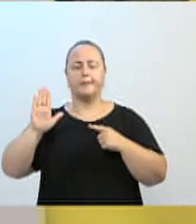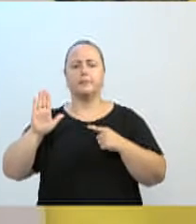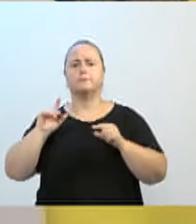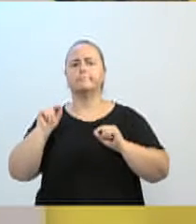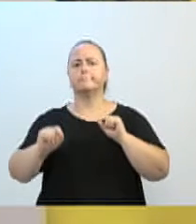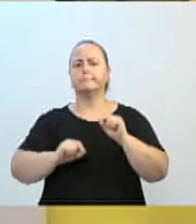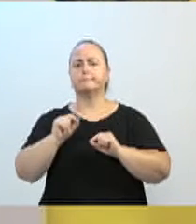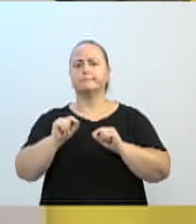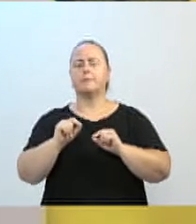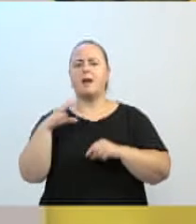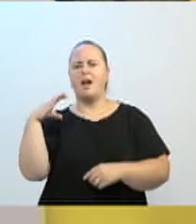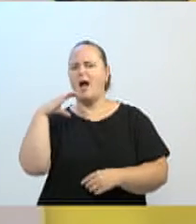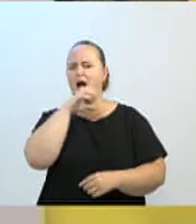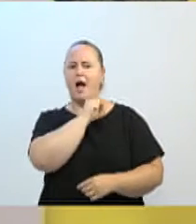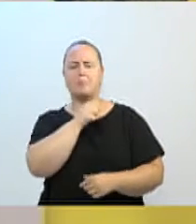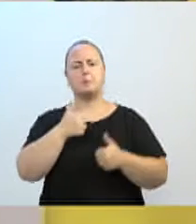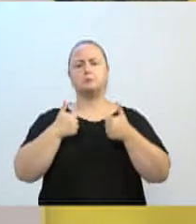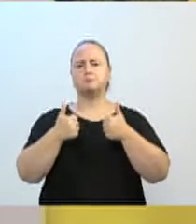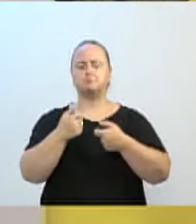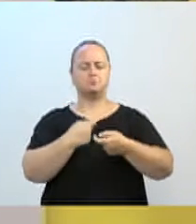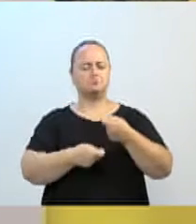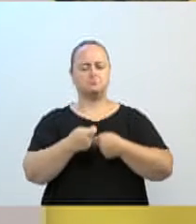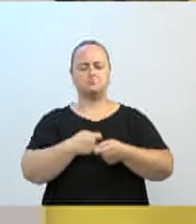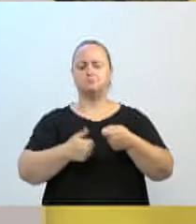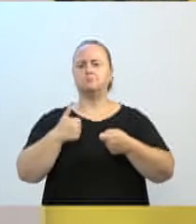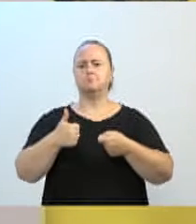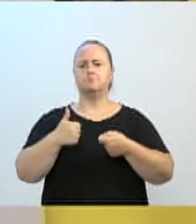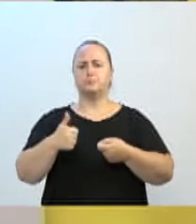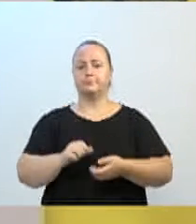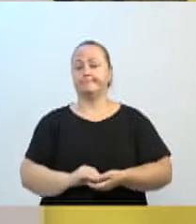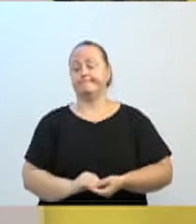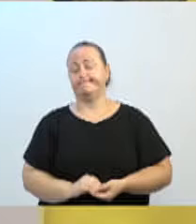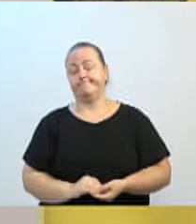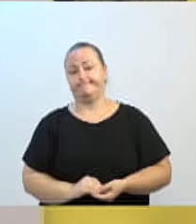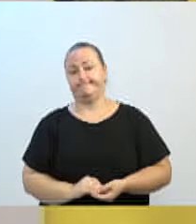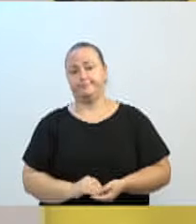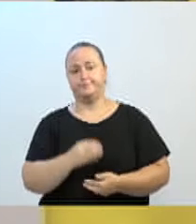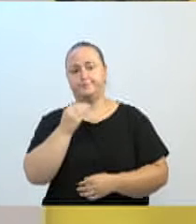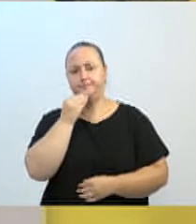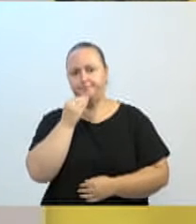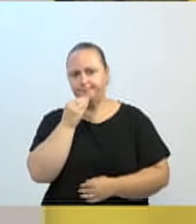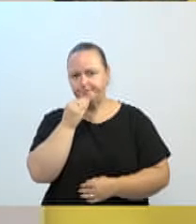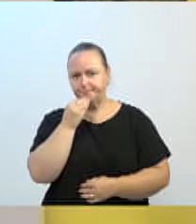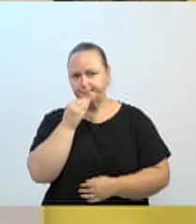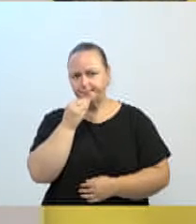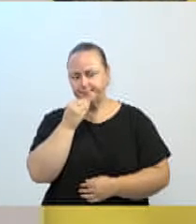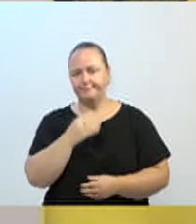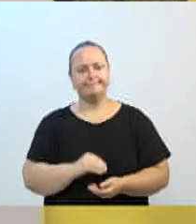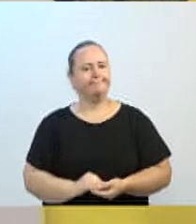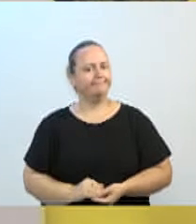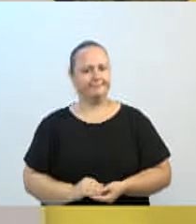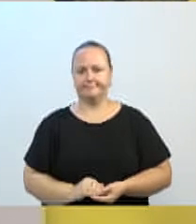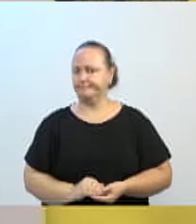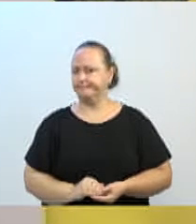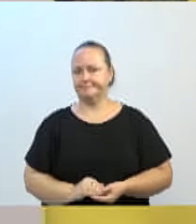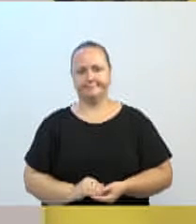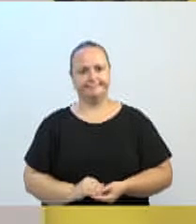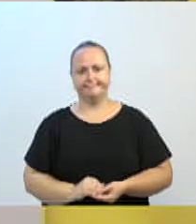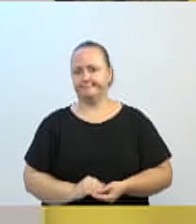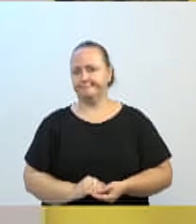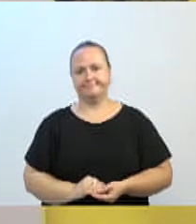rápida que viria naturalmente após o fim da pandemia. Obviamente, vereadores, não foi isso que